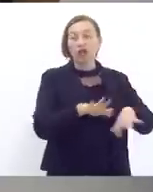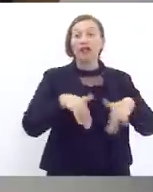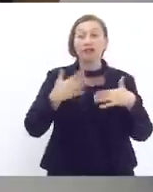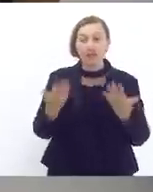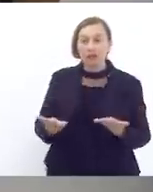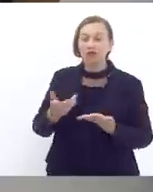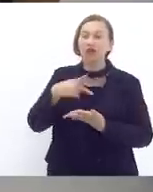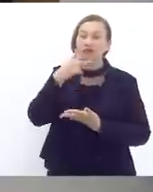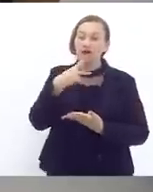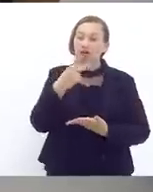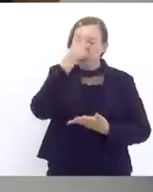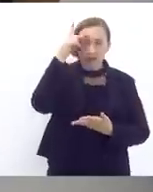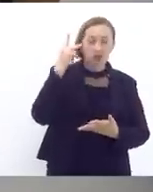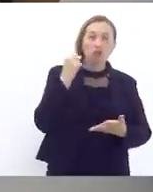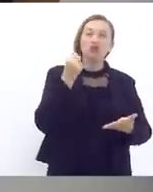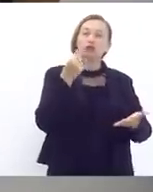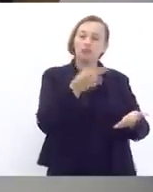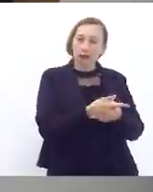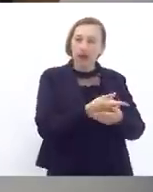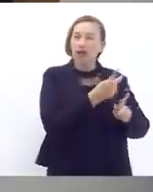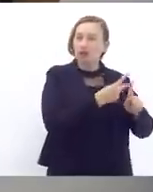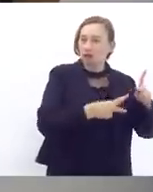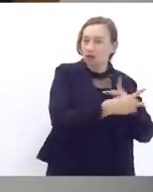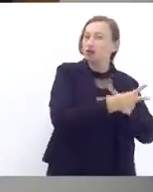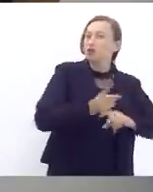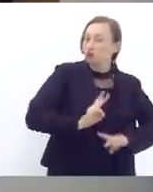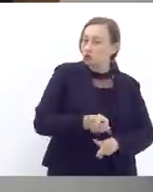tratando com alguém que contribui mantém